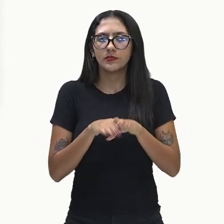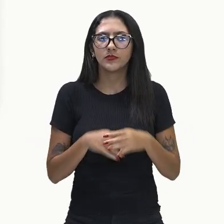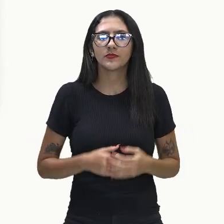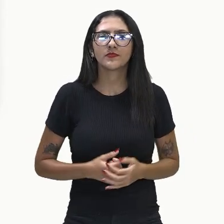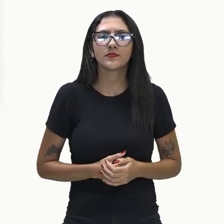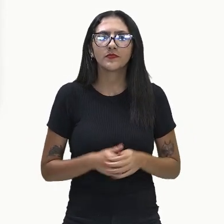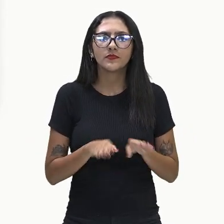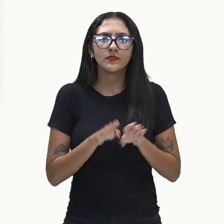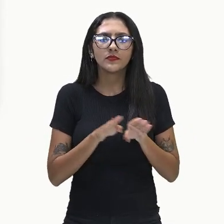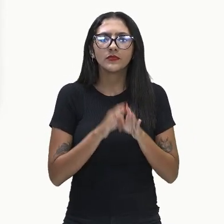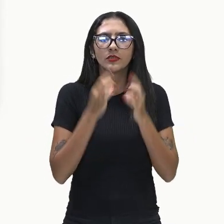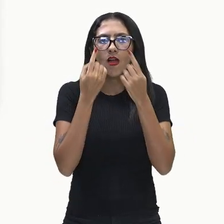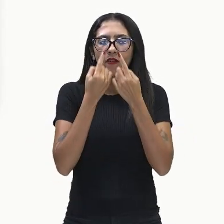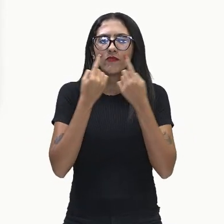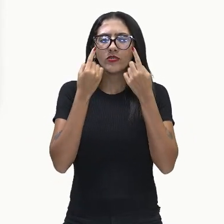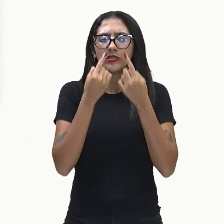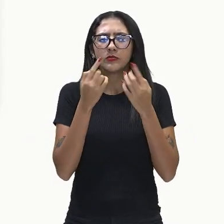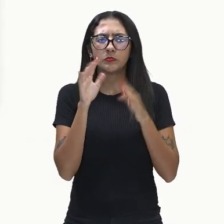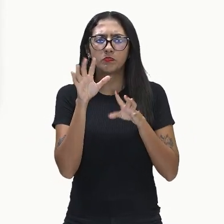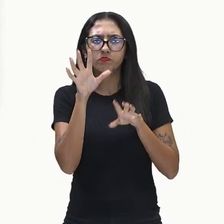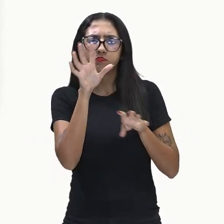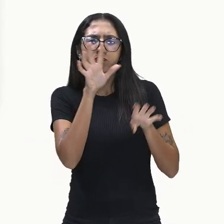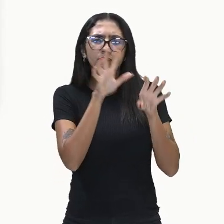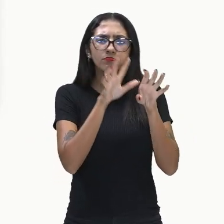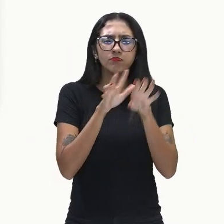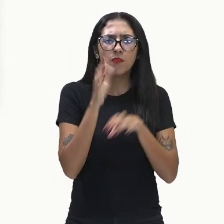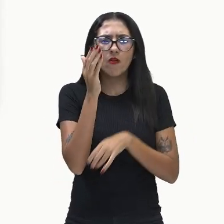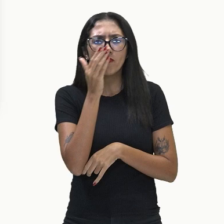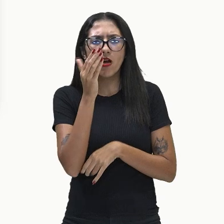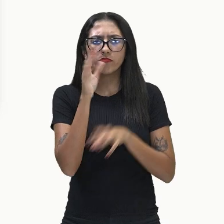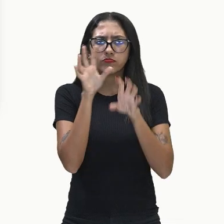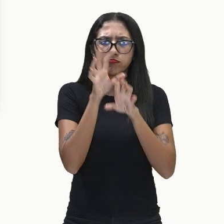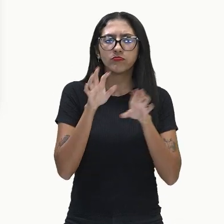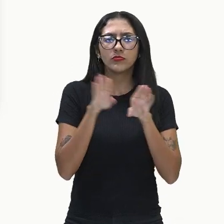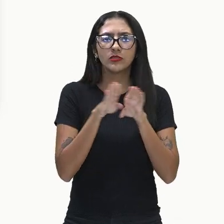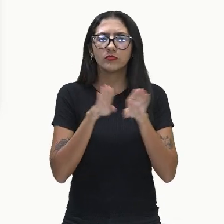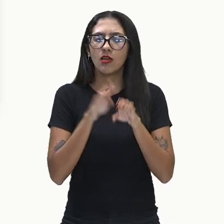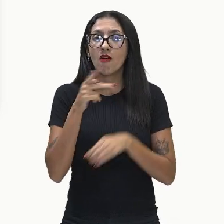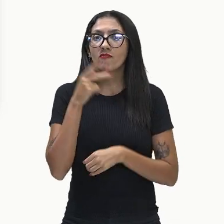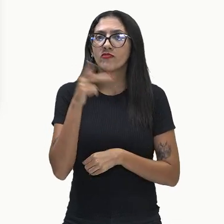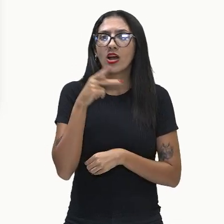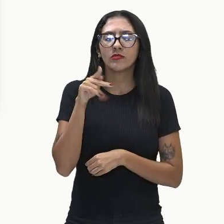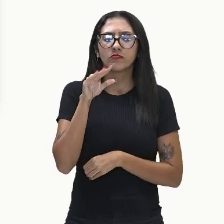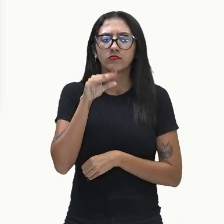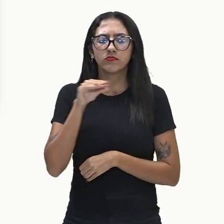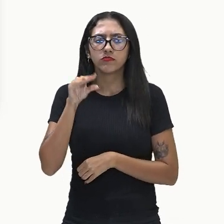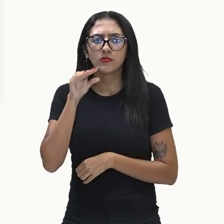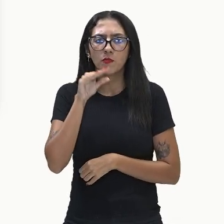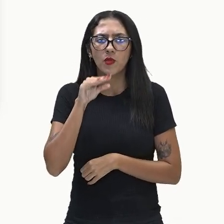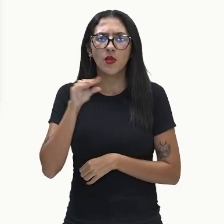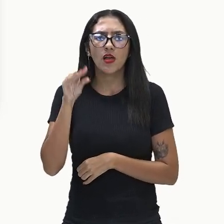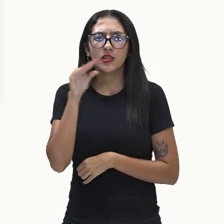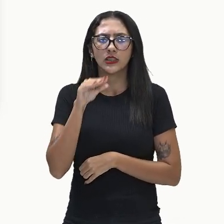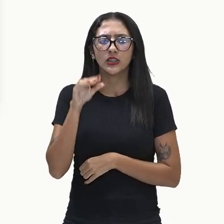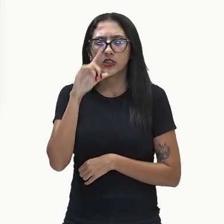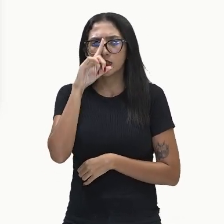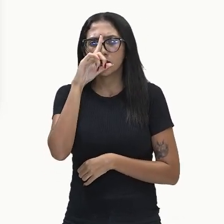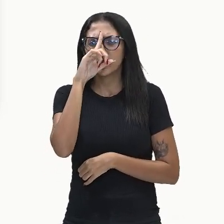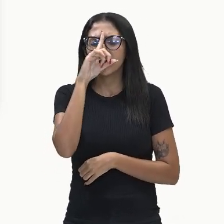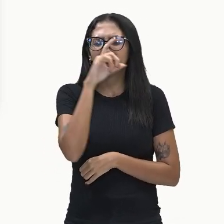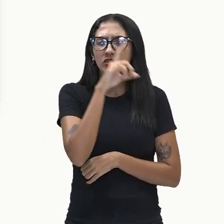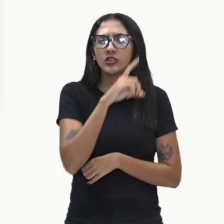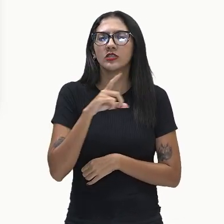visão embaçada, a fala arrastada, como eu disse, a nossa fala ela é coordenada por